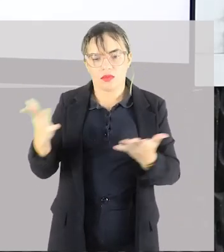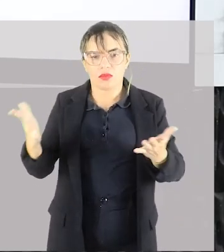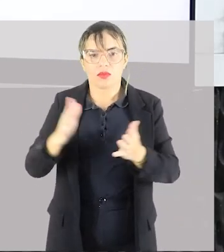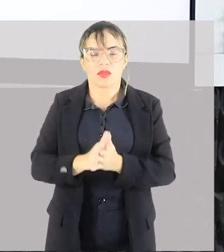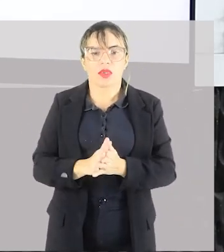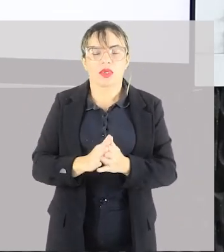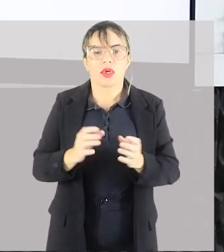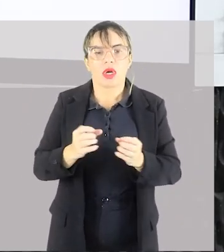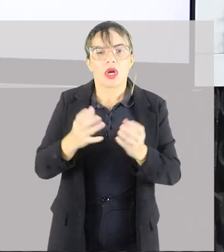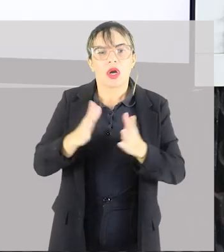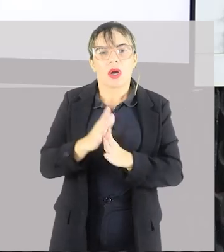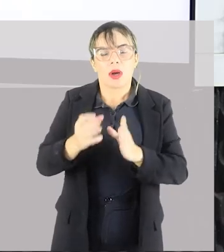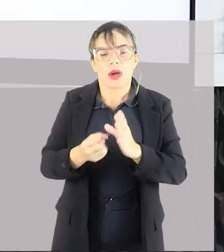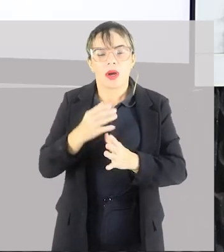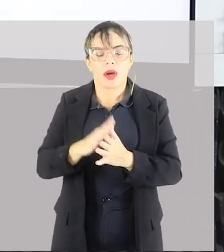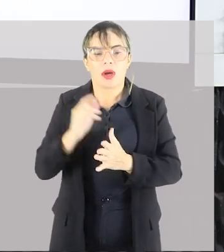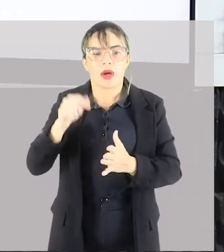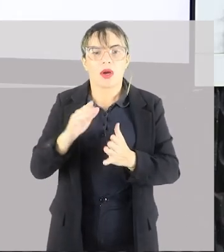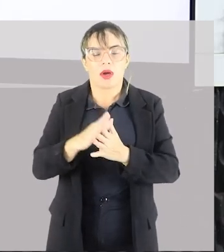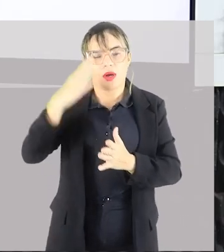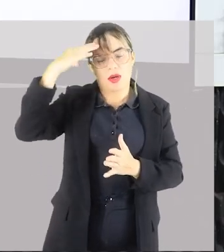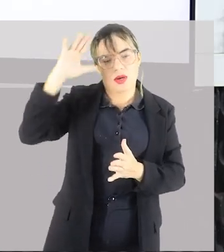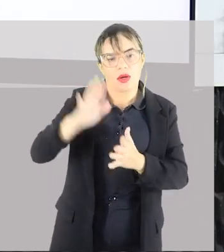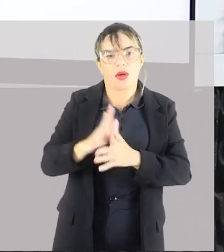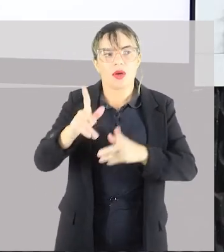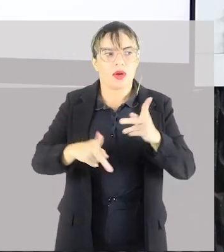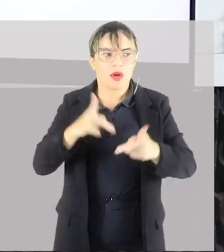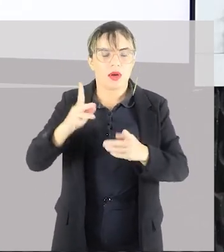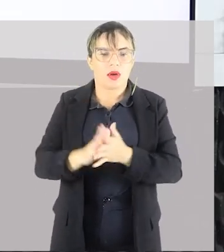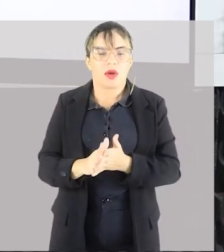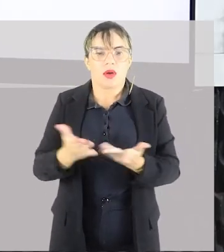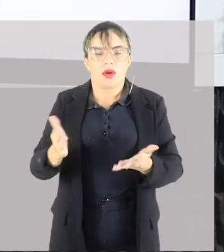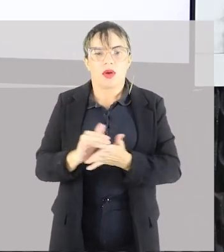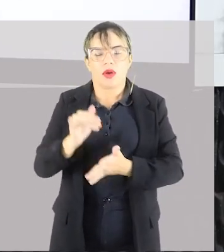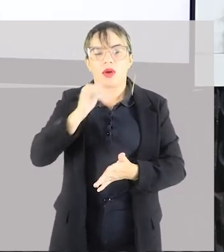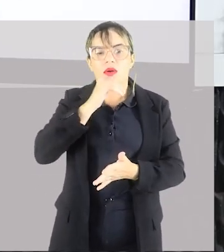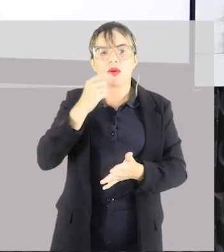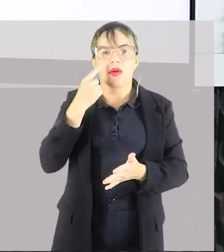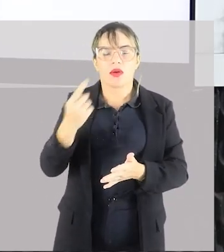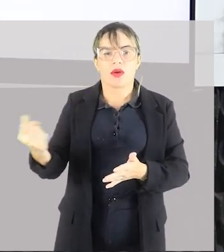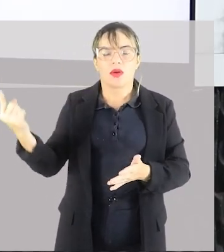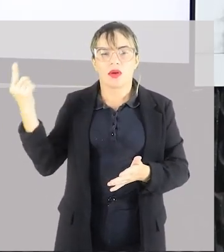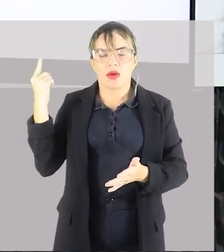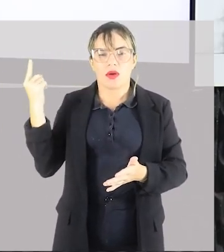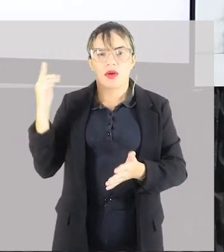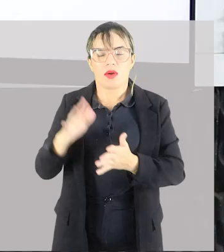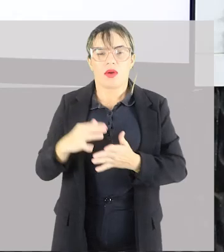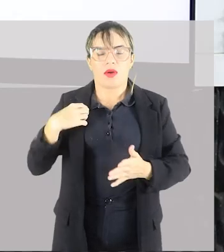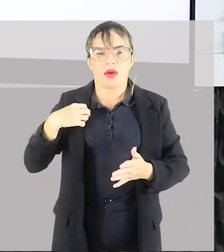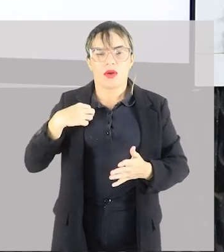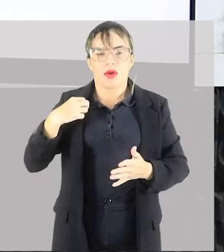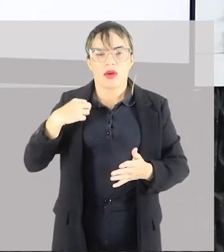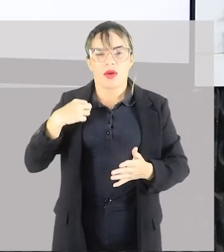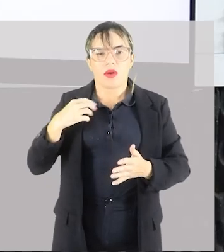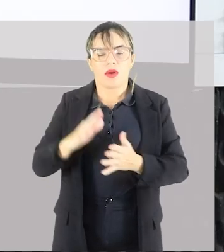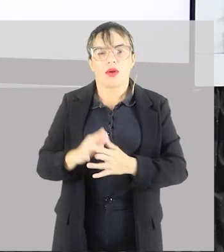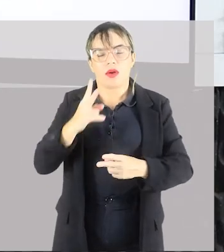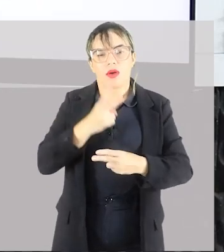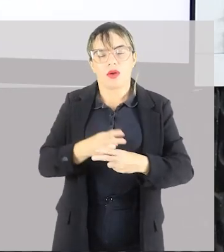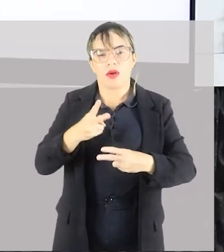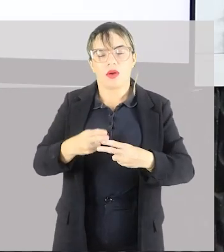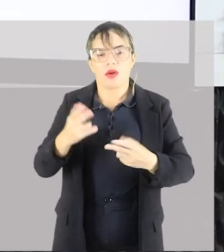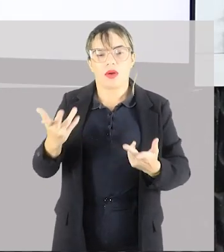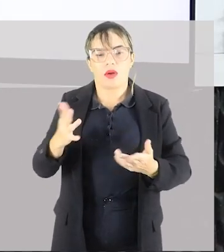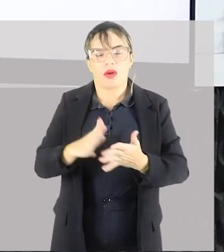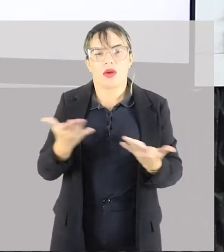boom gigantesco de cultura de massa. Um exemplo disso é isso que eu estou usando. Alguns alunos reconheceram, professor, isso é uma série, já assistiu? Parcamente, eu achei a